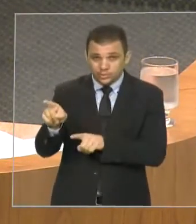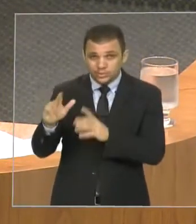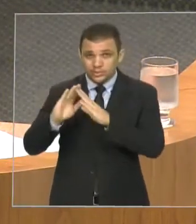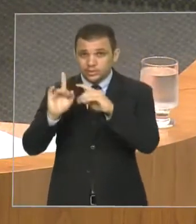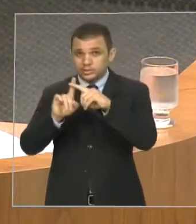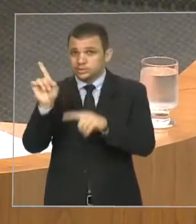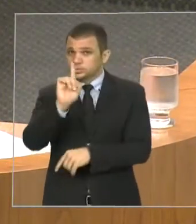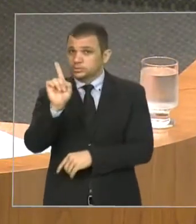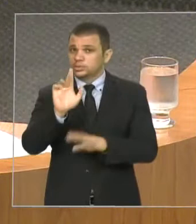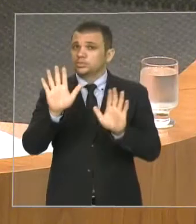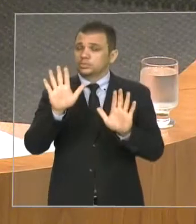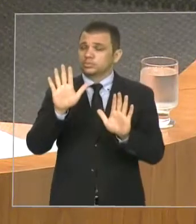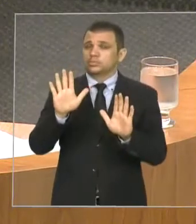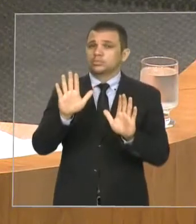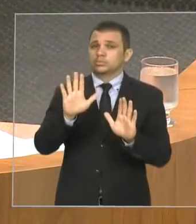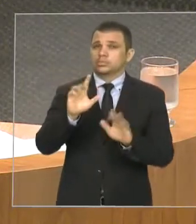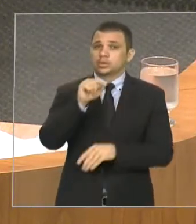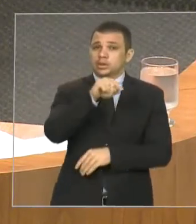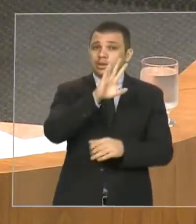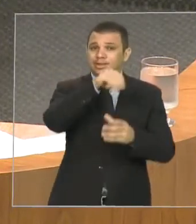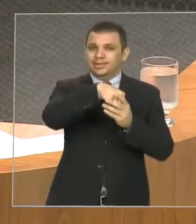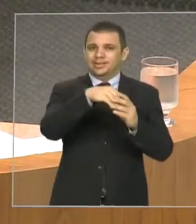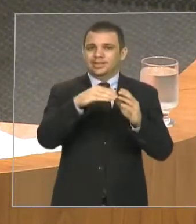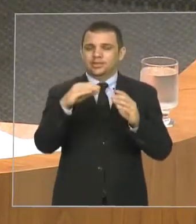que é realizado na caserna.